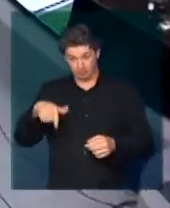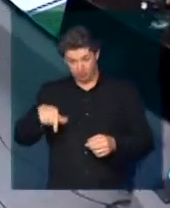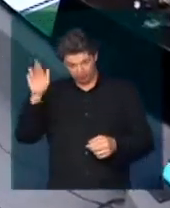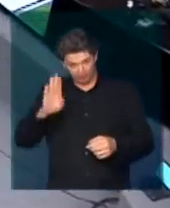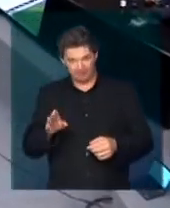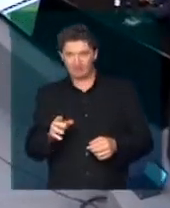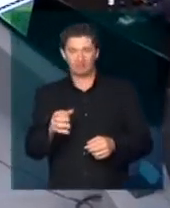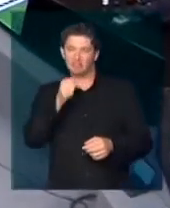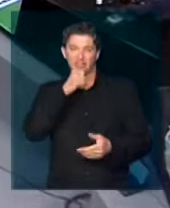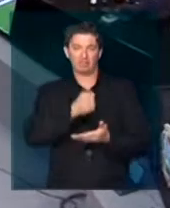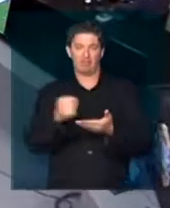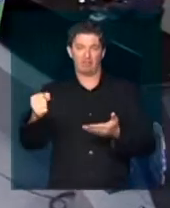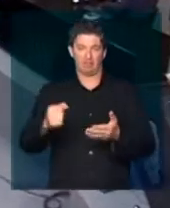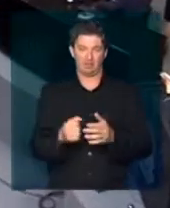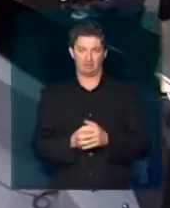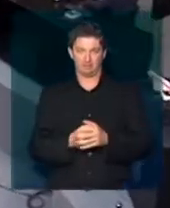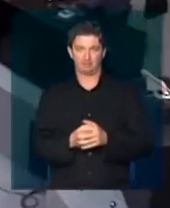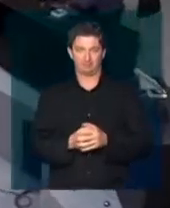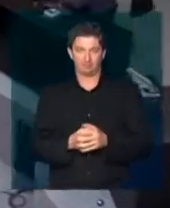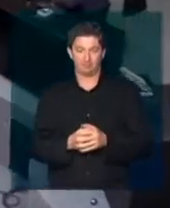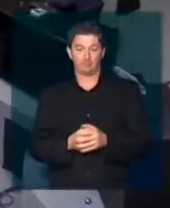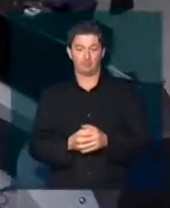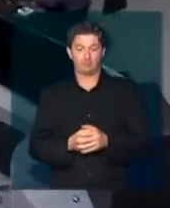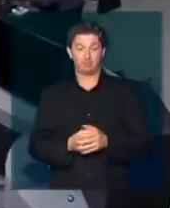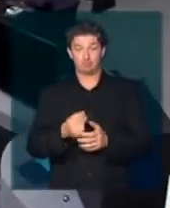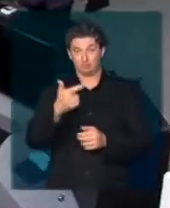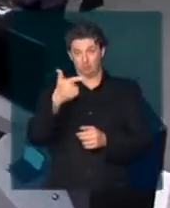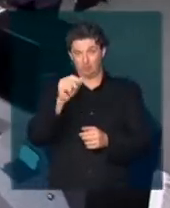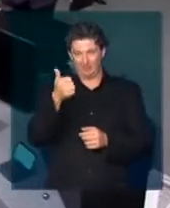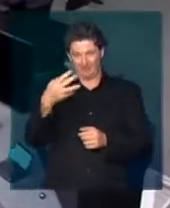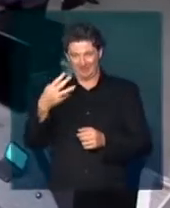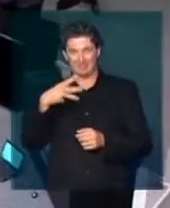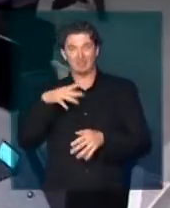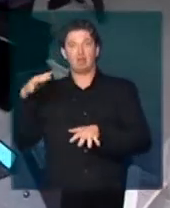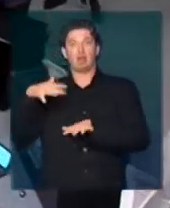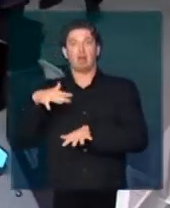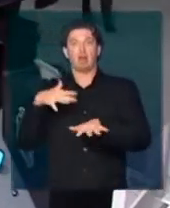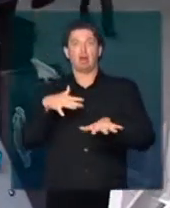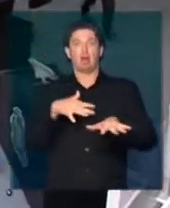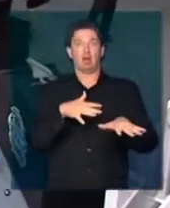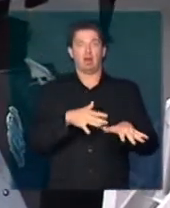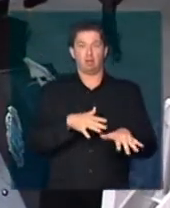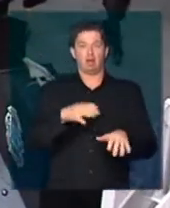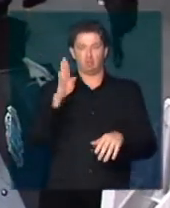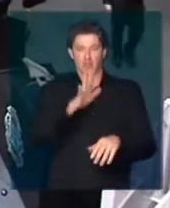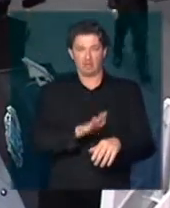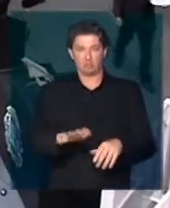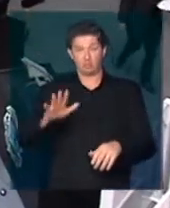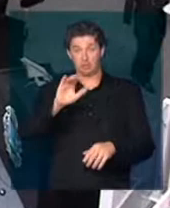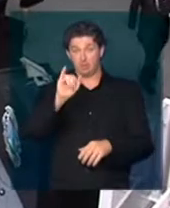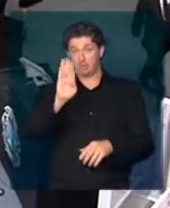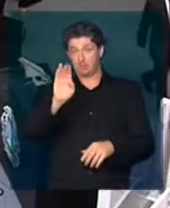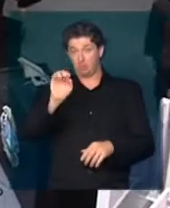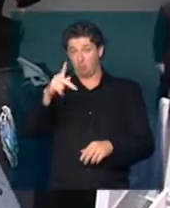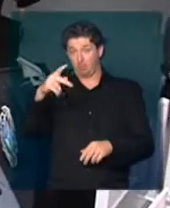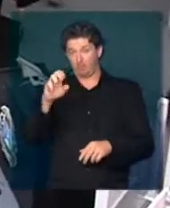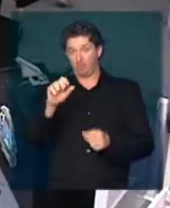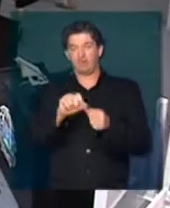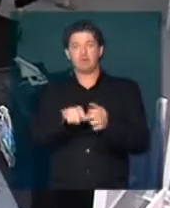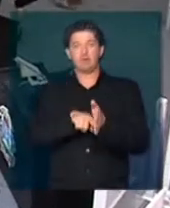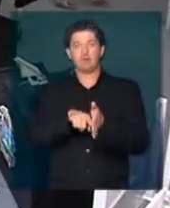país. Em 2013, após aqueles movimentos de rua, o Ibope fez uma